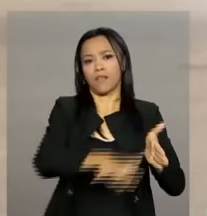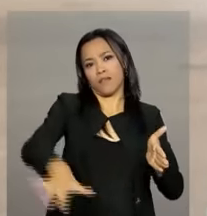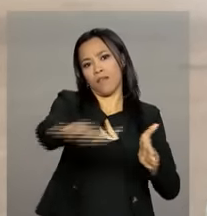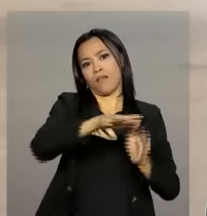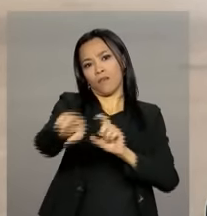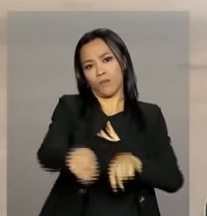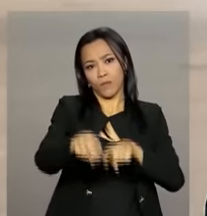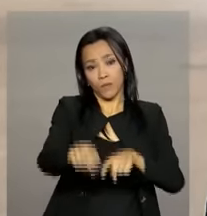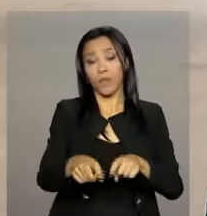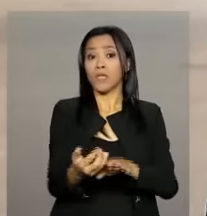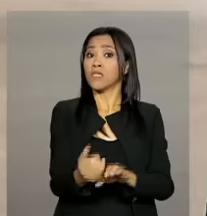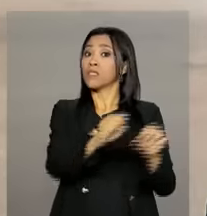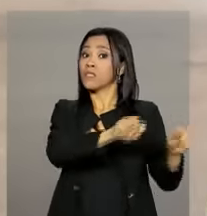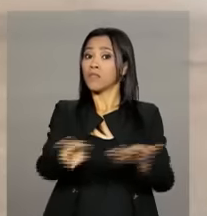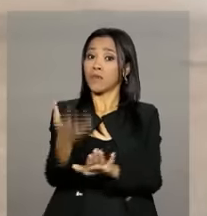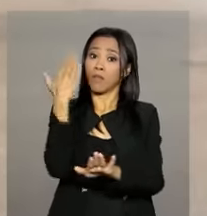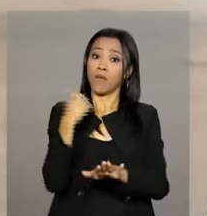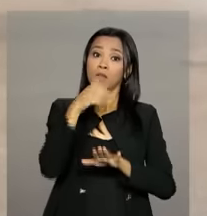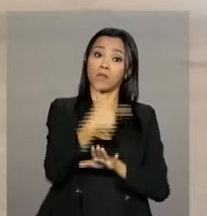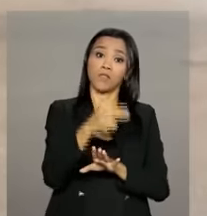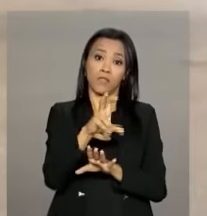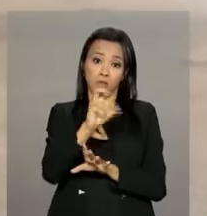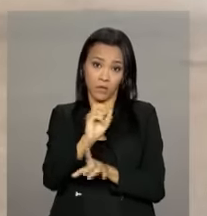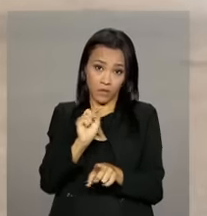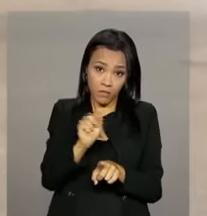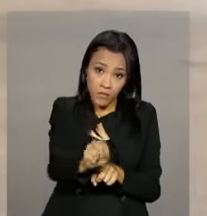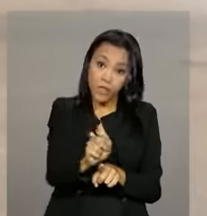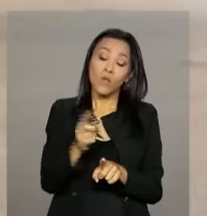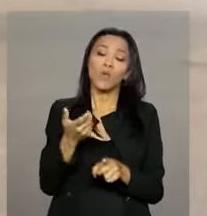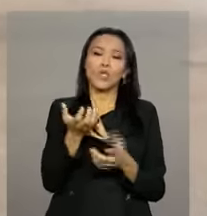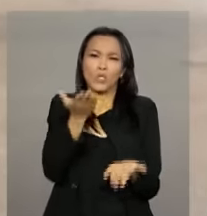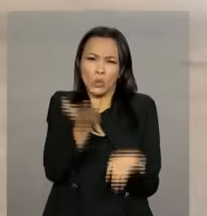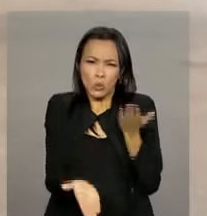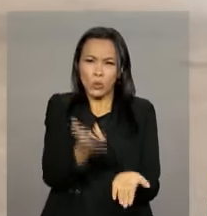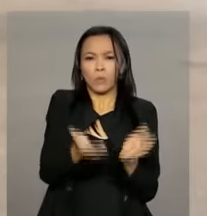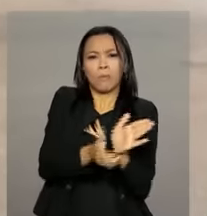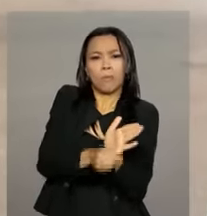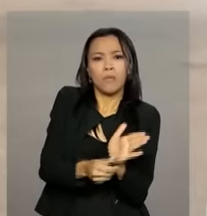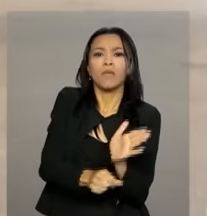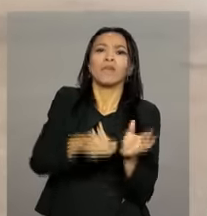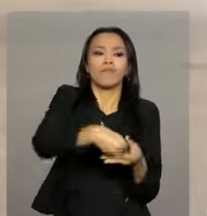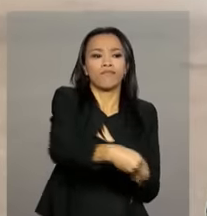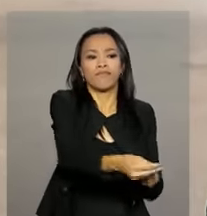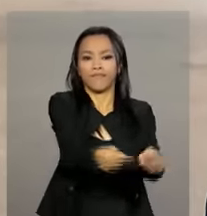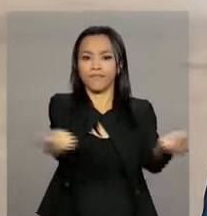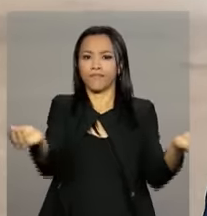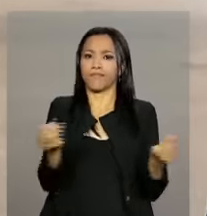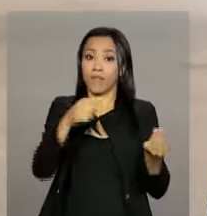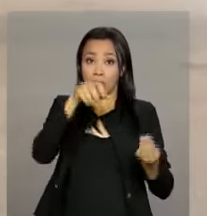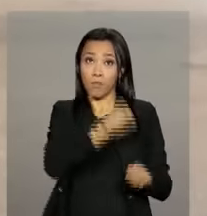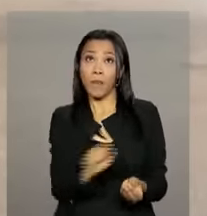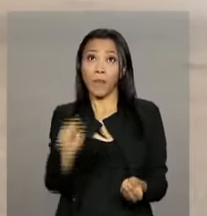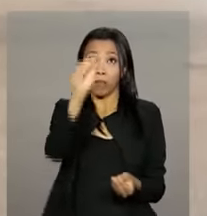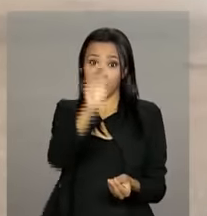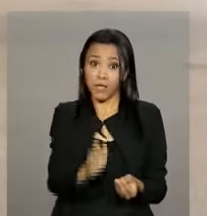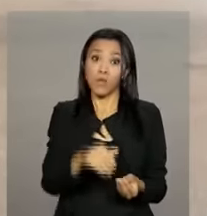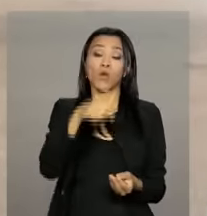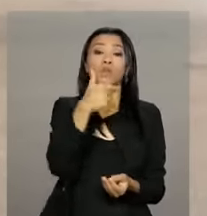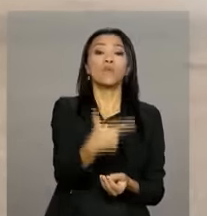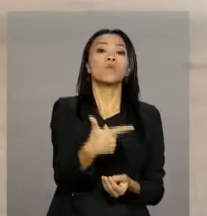passada foram liberadas 250.000 toneladas de milho estocado para Produtores Rurais do país cerca de